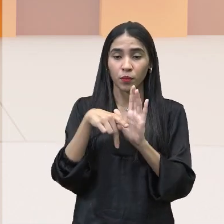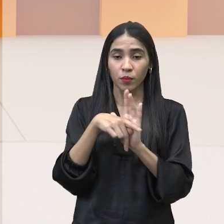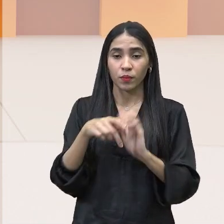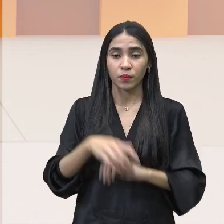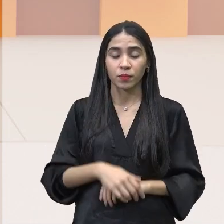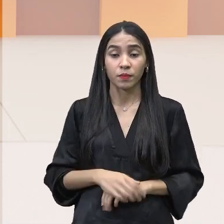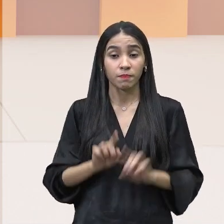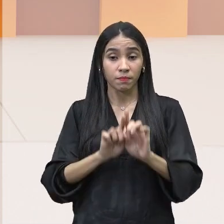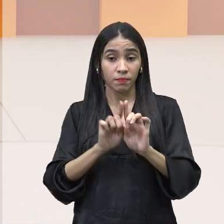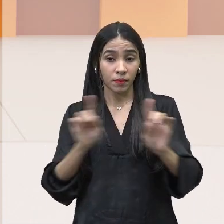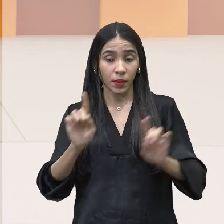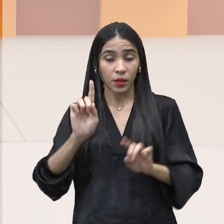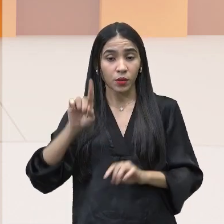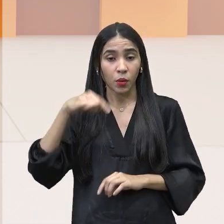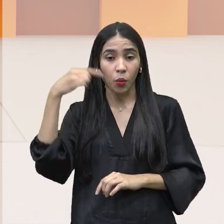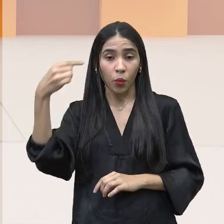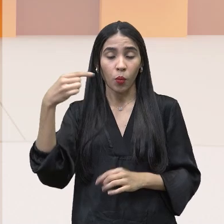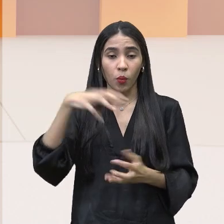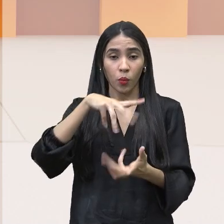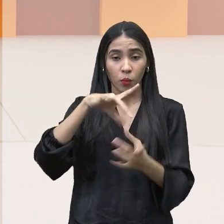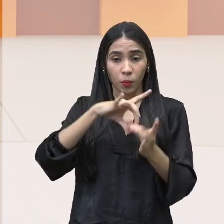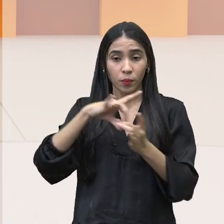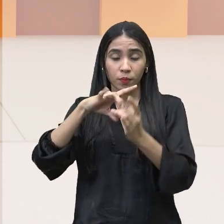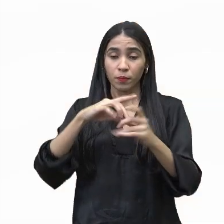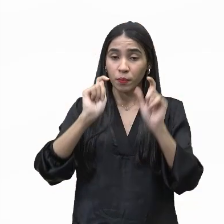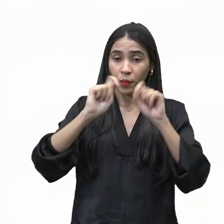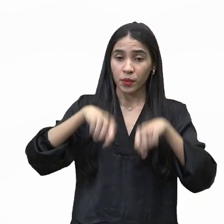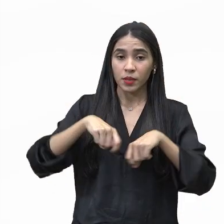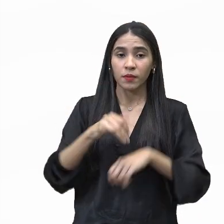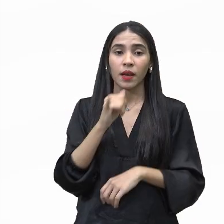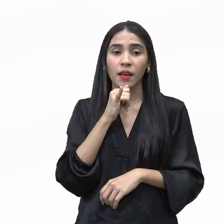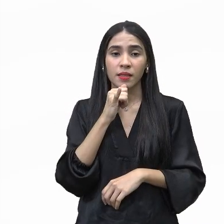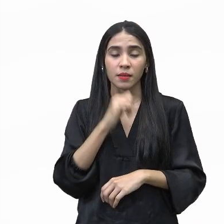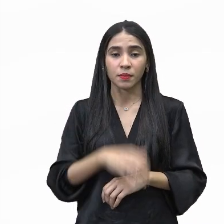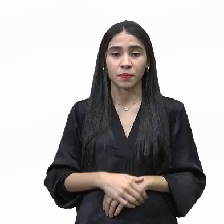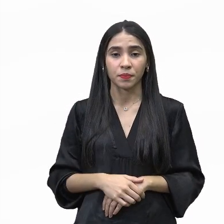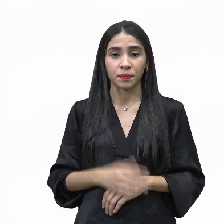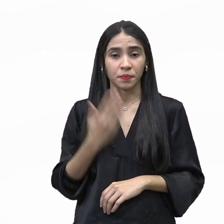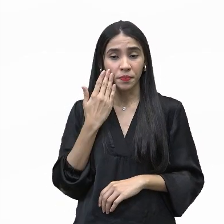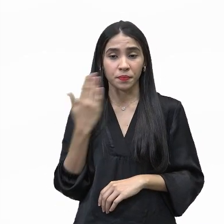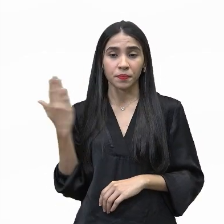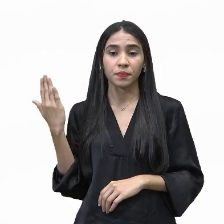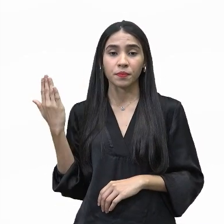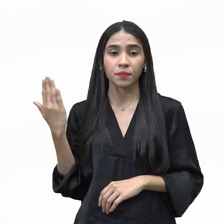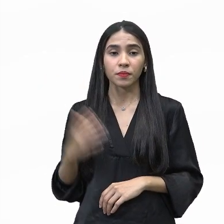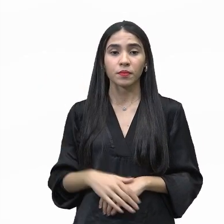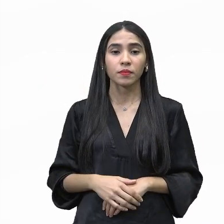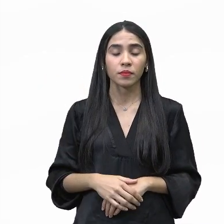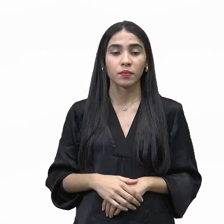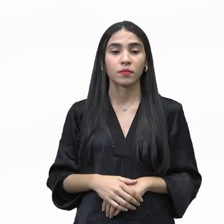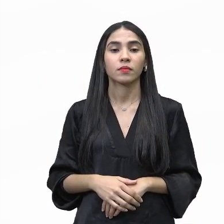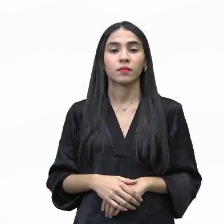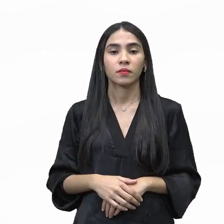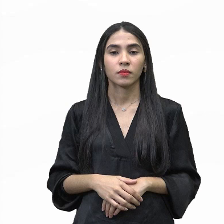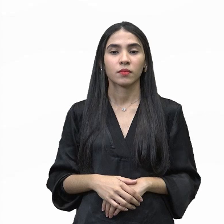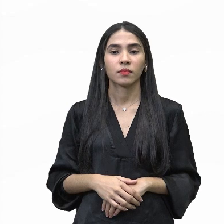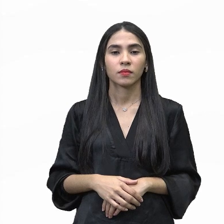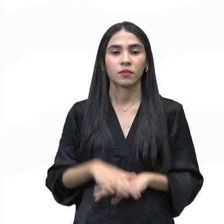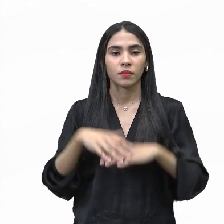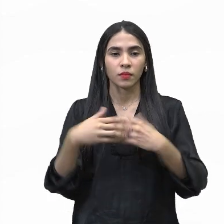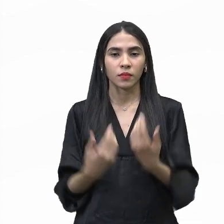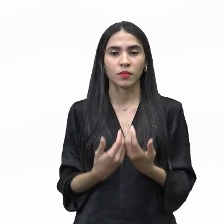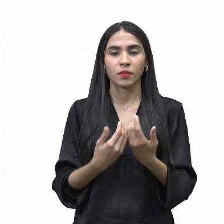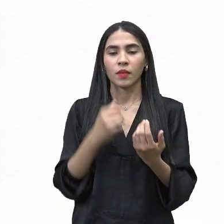Porém, uma outra globalização é possível. Vamos ver? As bases técnicas que permitem